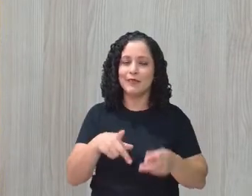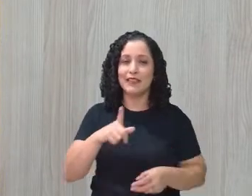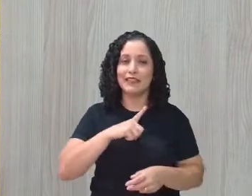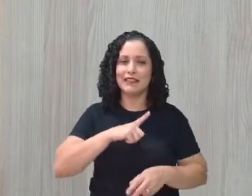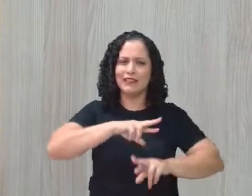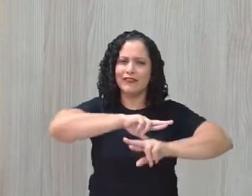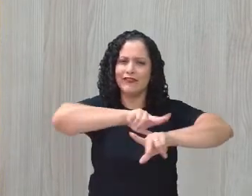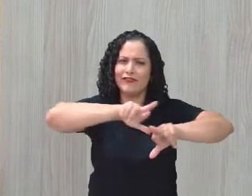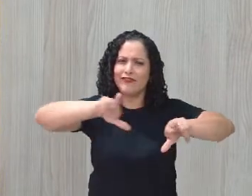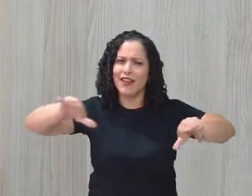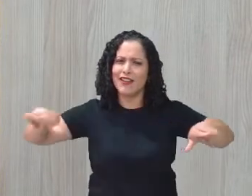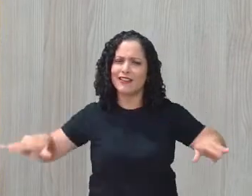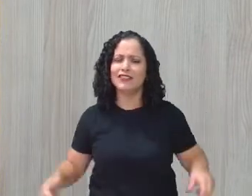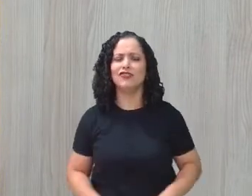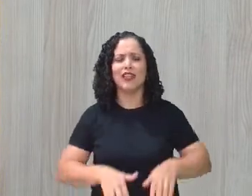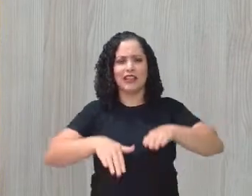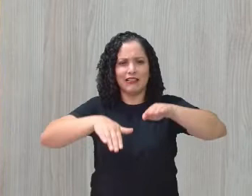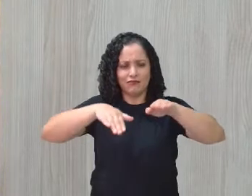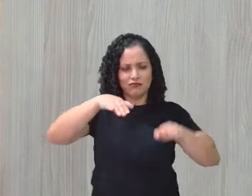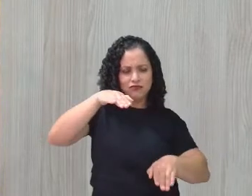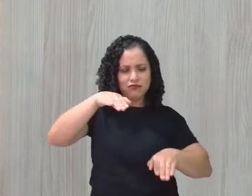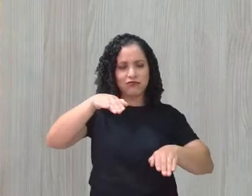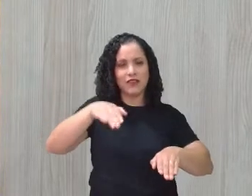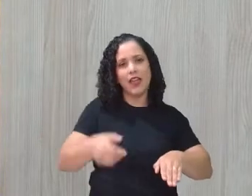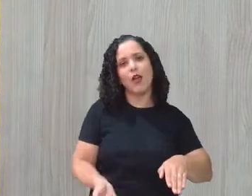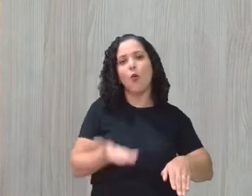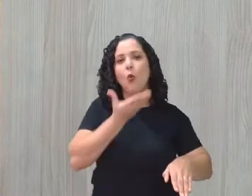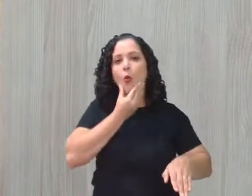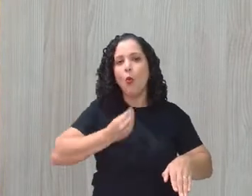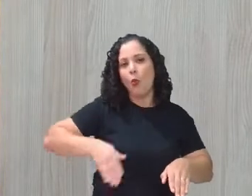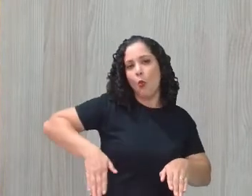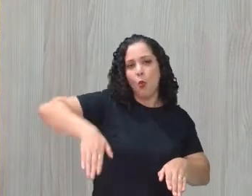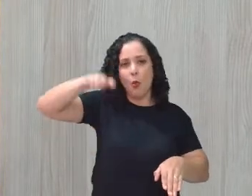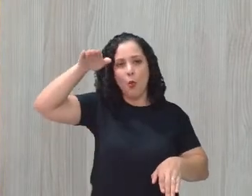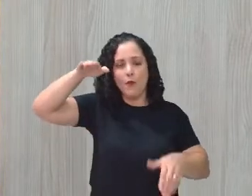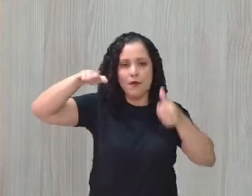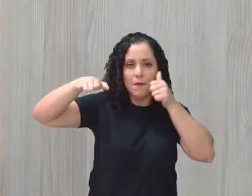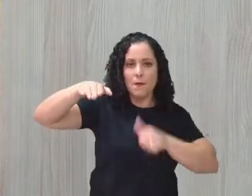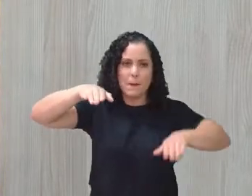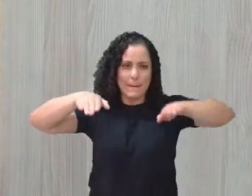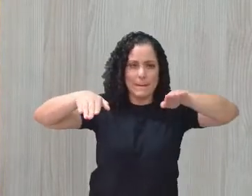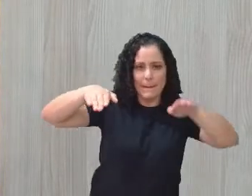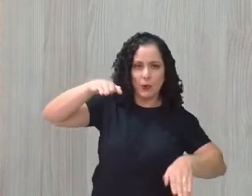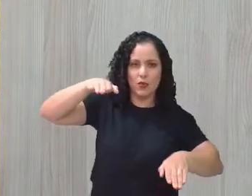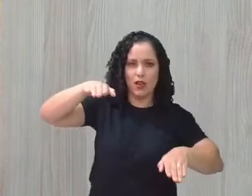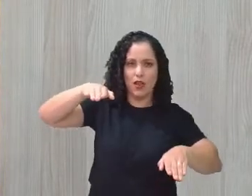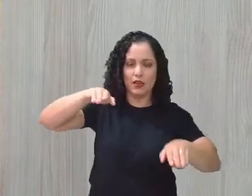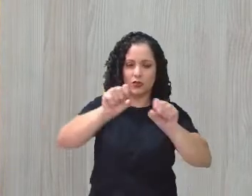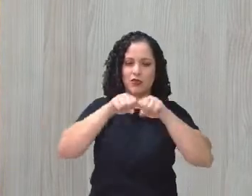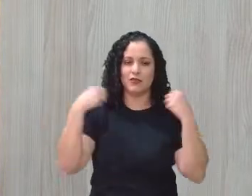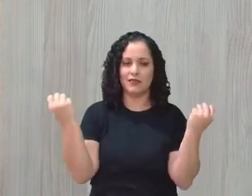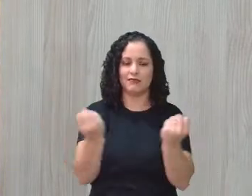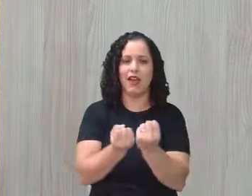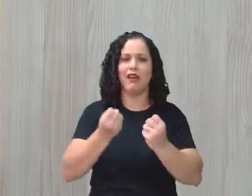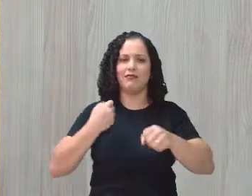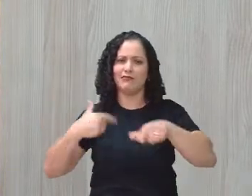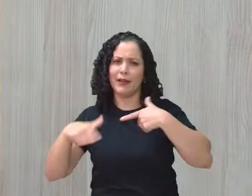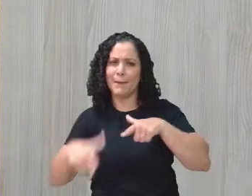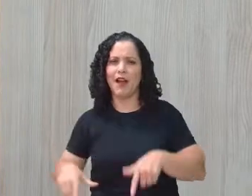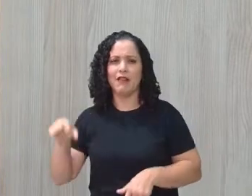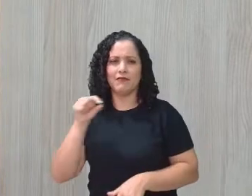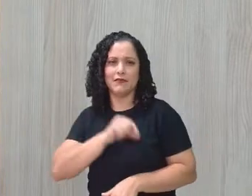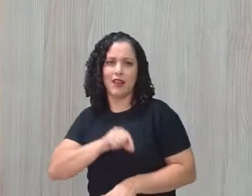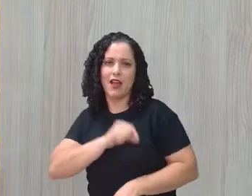muitas desigualdades, né, entre a figura do homem e da mulher inseridos na sociedade, questões de trabalho, de remuneração